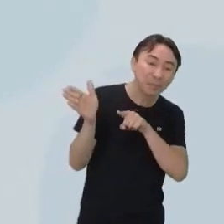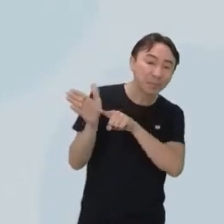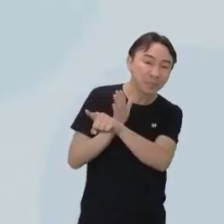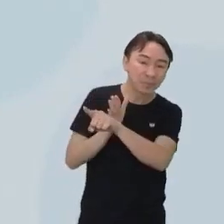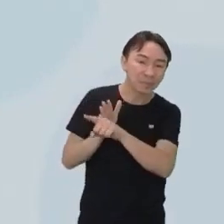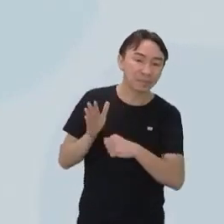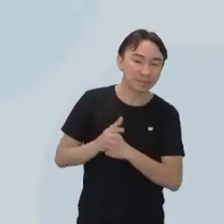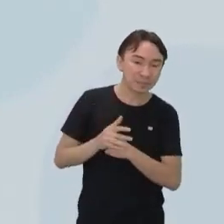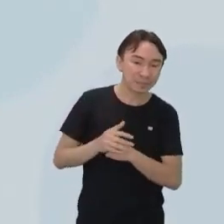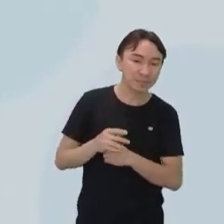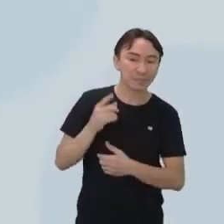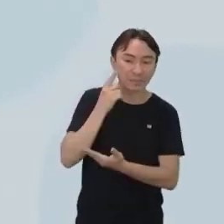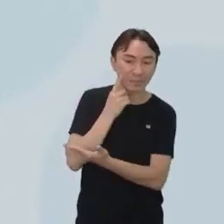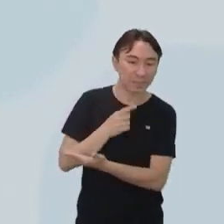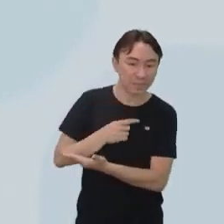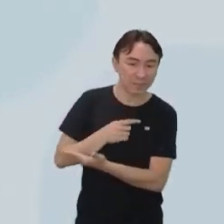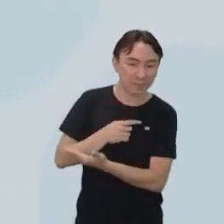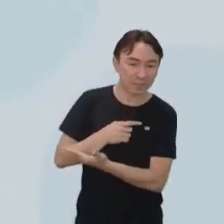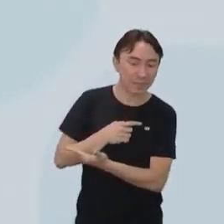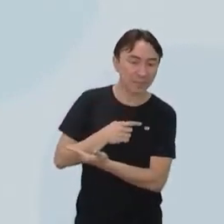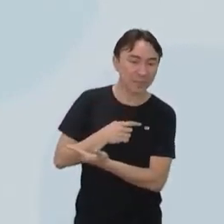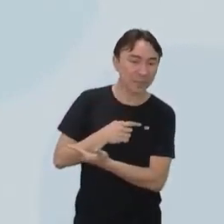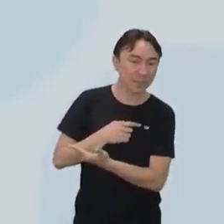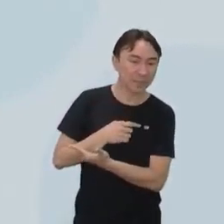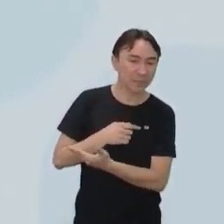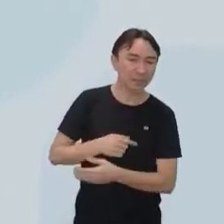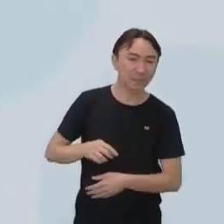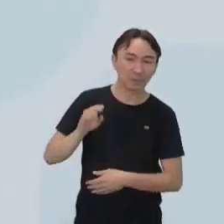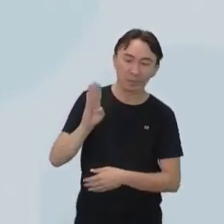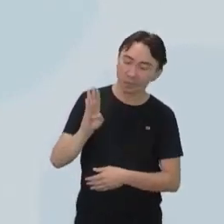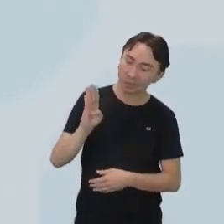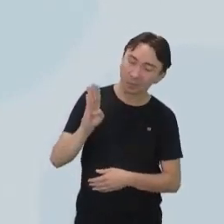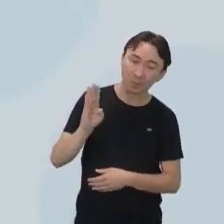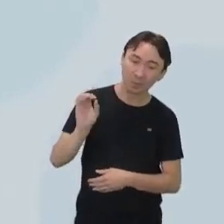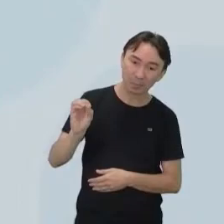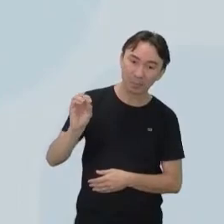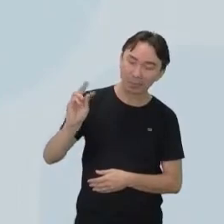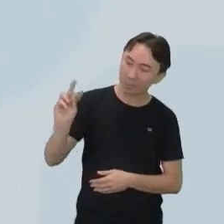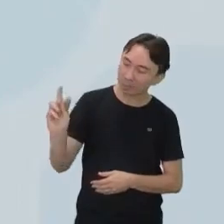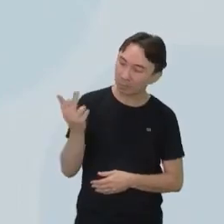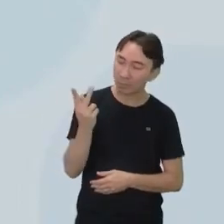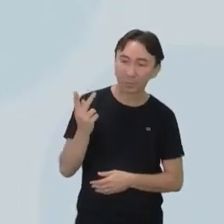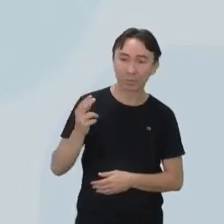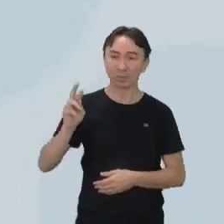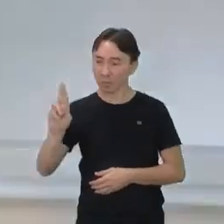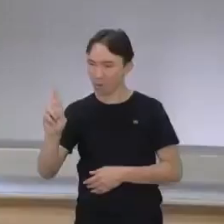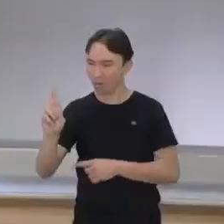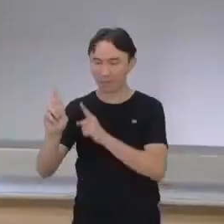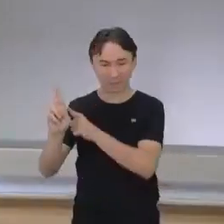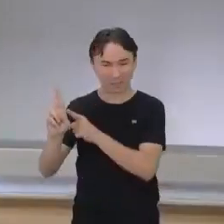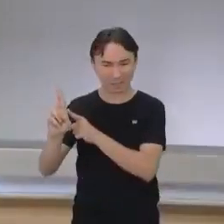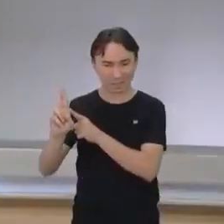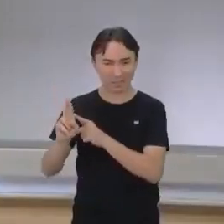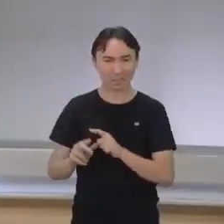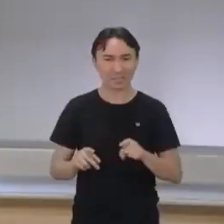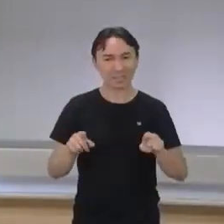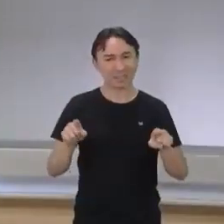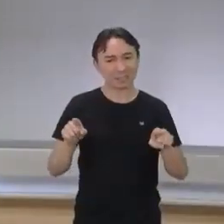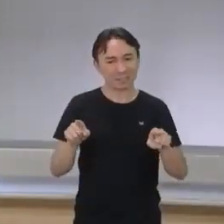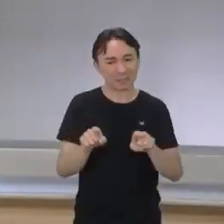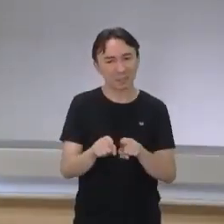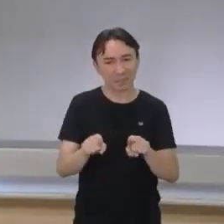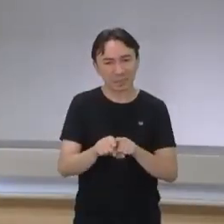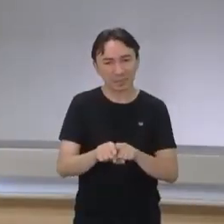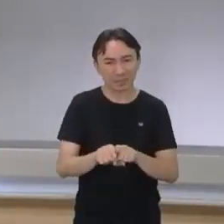Bohr, não. Ernest Rutherford e Niels Bohr. O Bohr é aquele sujeito que estava envolvido também